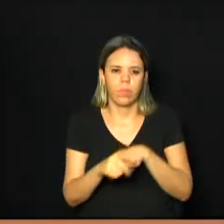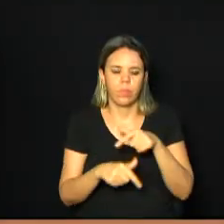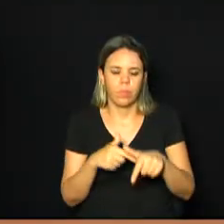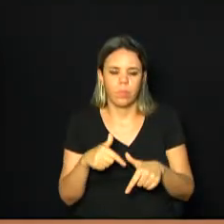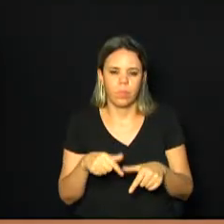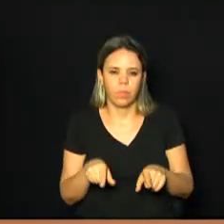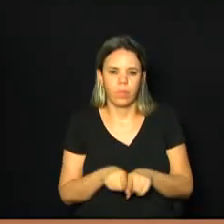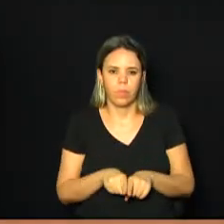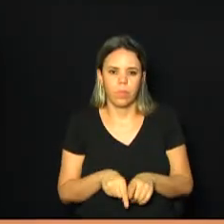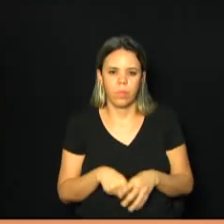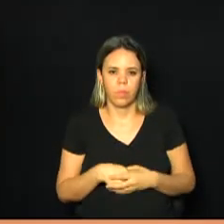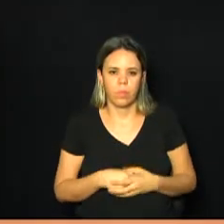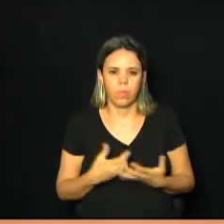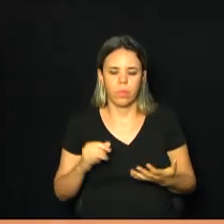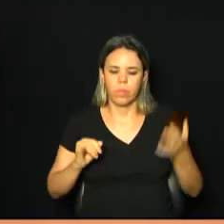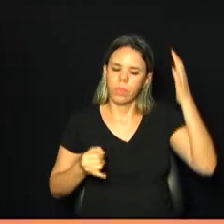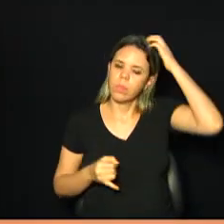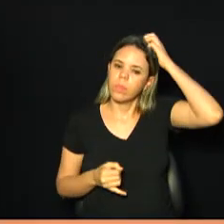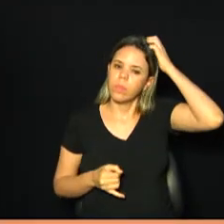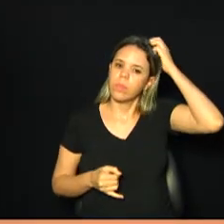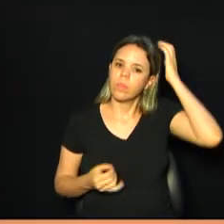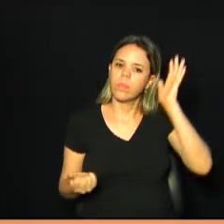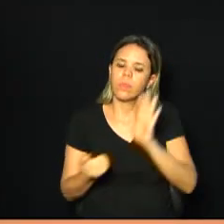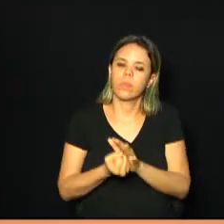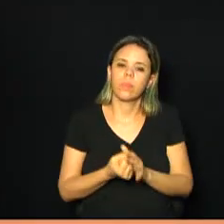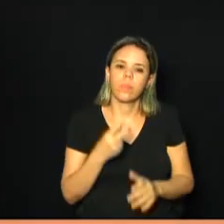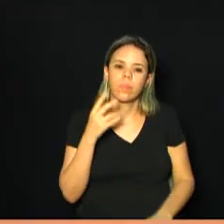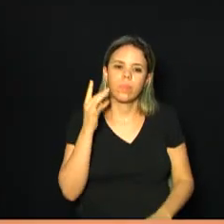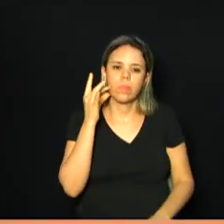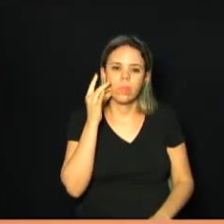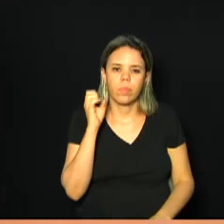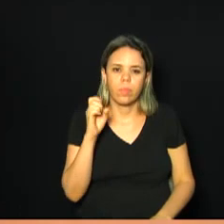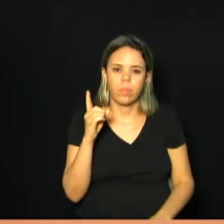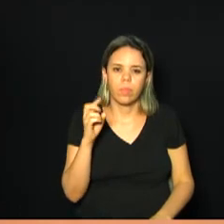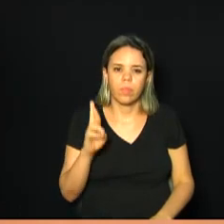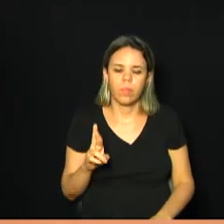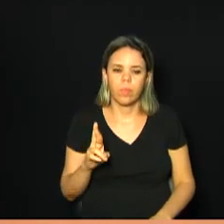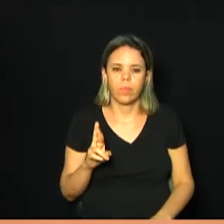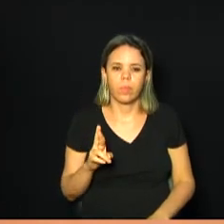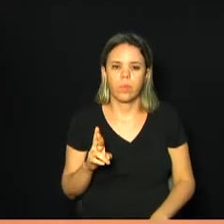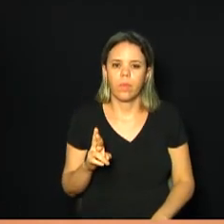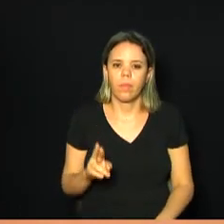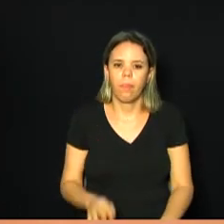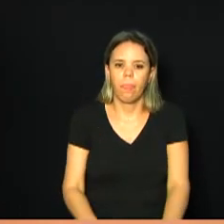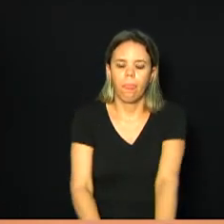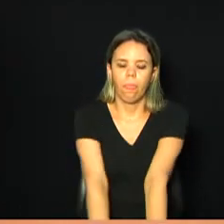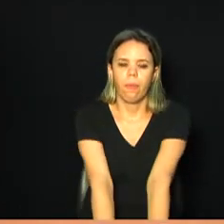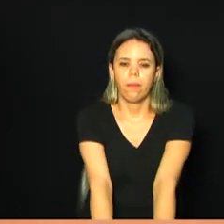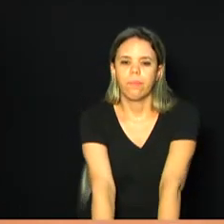também. Quero aproveitar o momento, registrar a presença aqui do Edgar Diniz. Obrigado, Edgar.